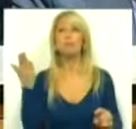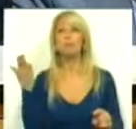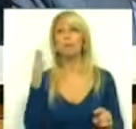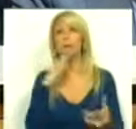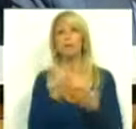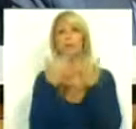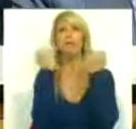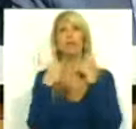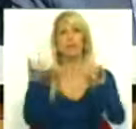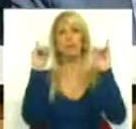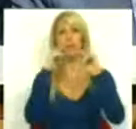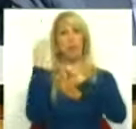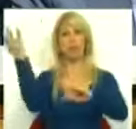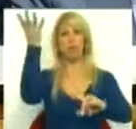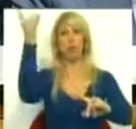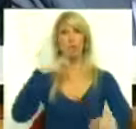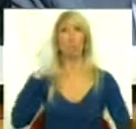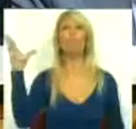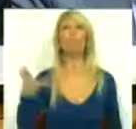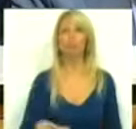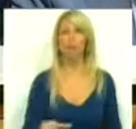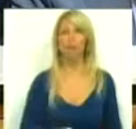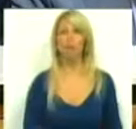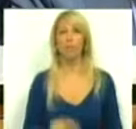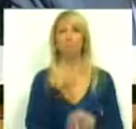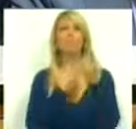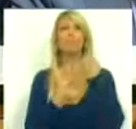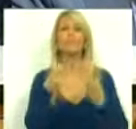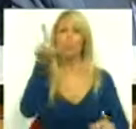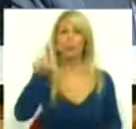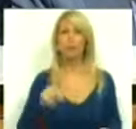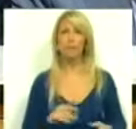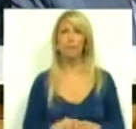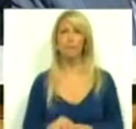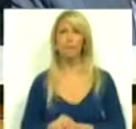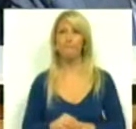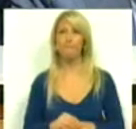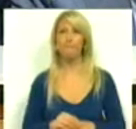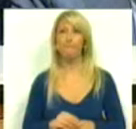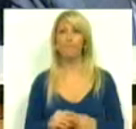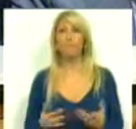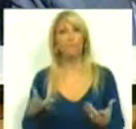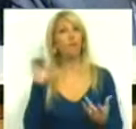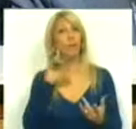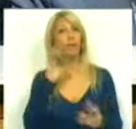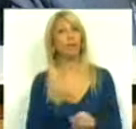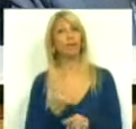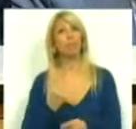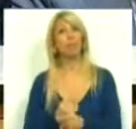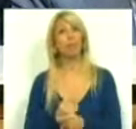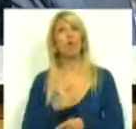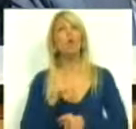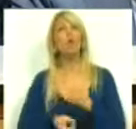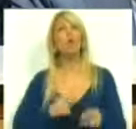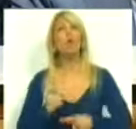a independência e a soberania de Portugal. Perguntava também, e não é de sumenos importância, qual foi